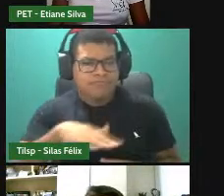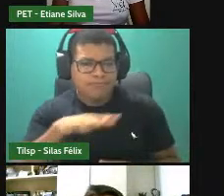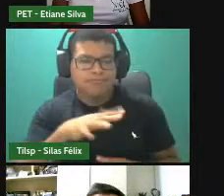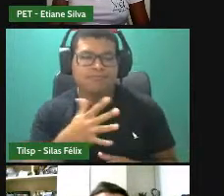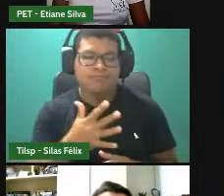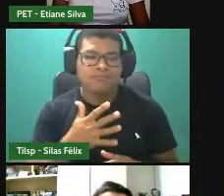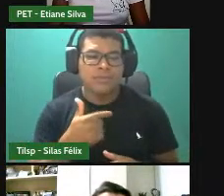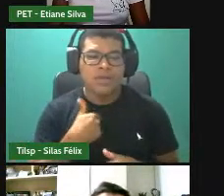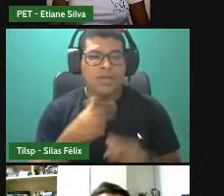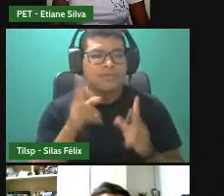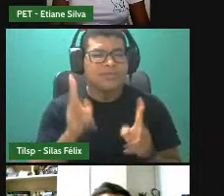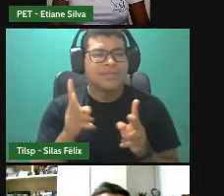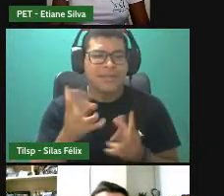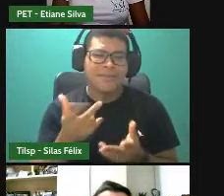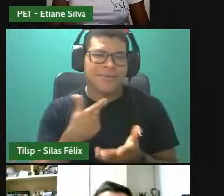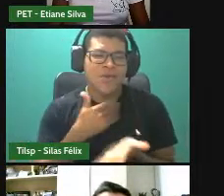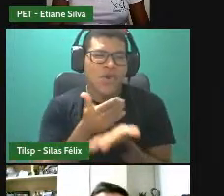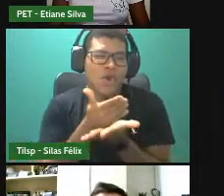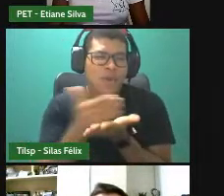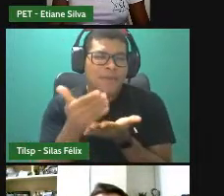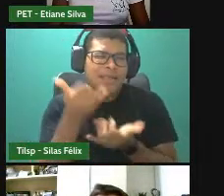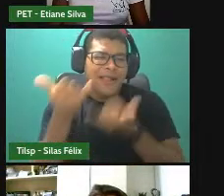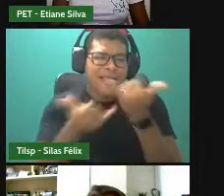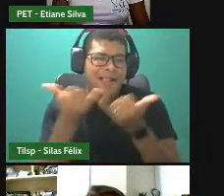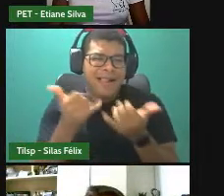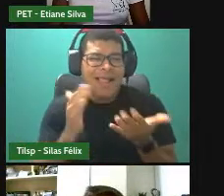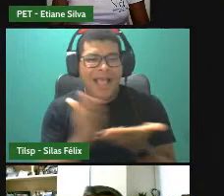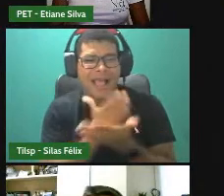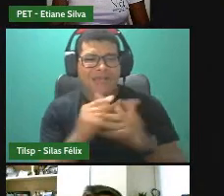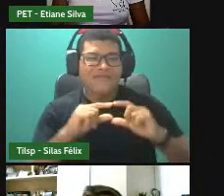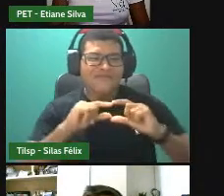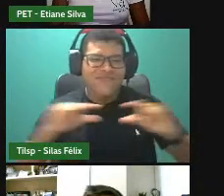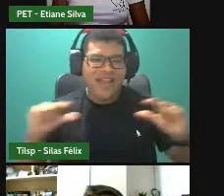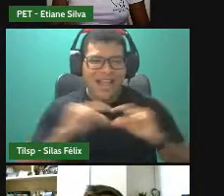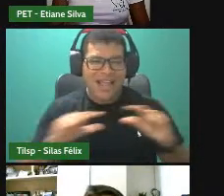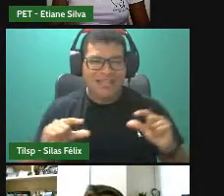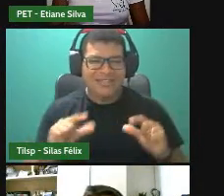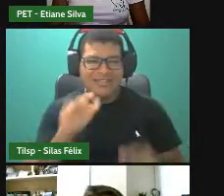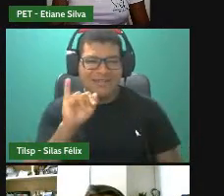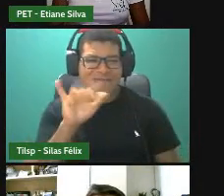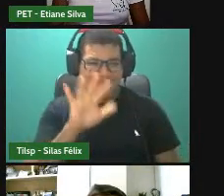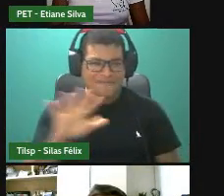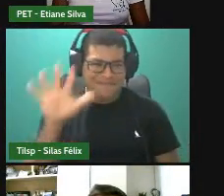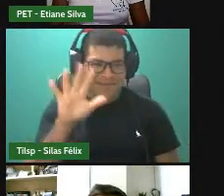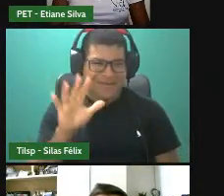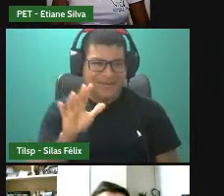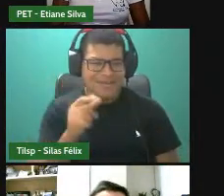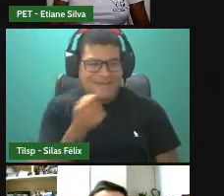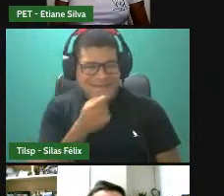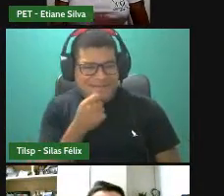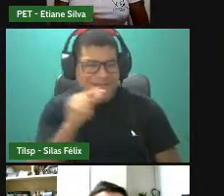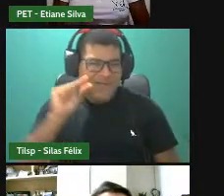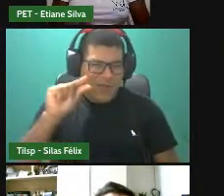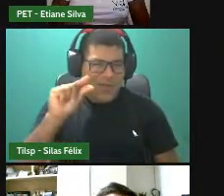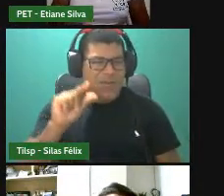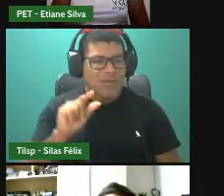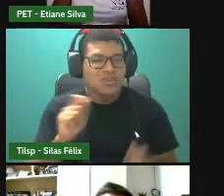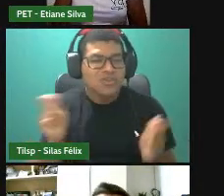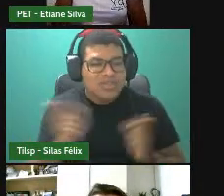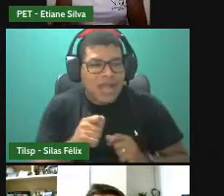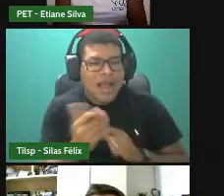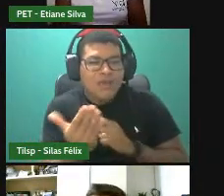uma brincadeira entre algumas frases e imagens aqui, só para a gente poder, às vezes, refletir um